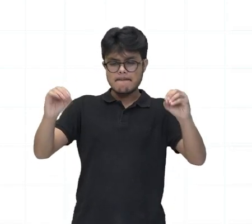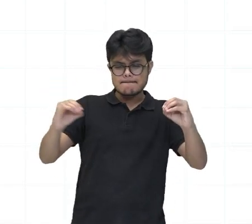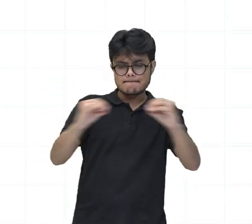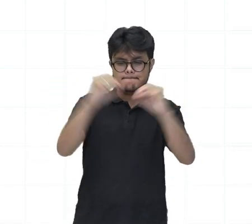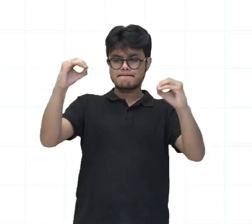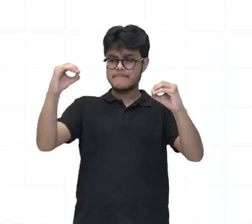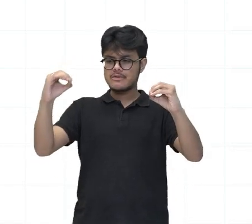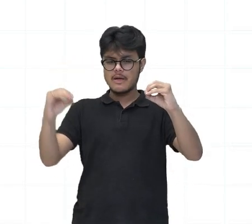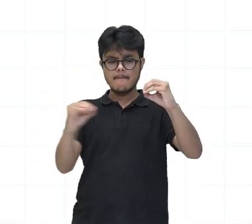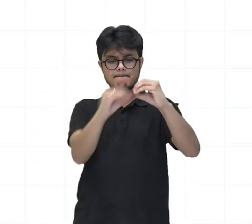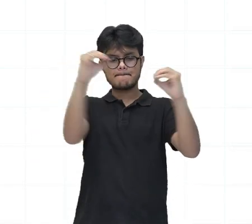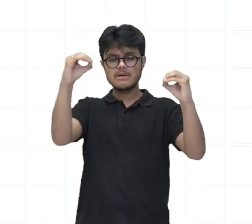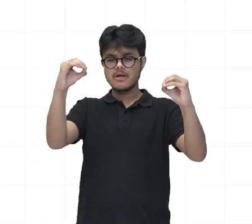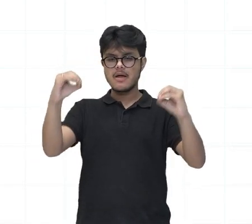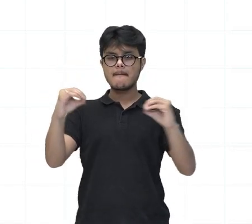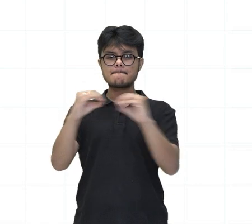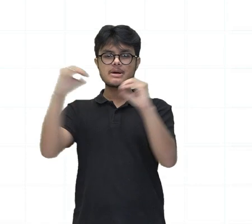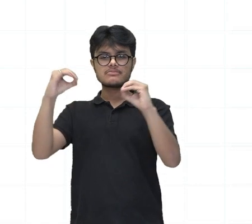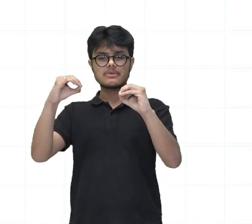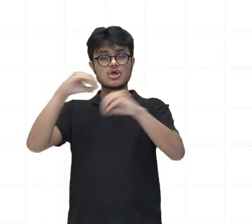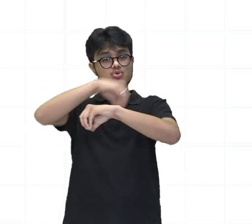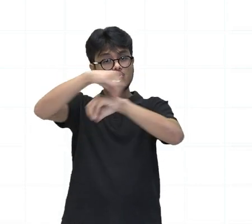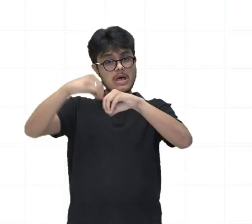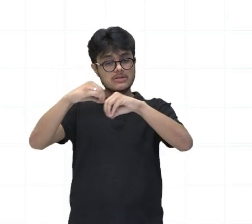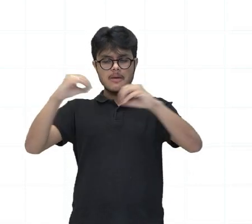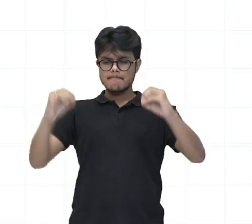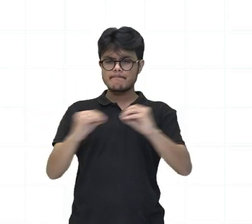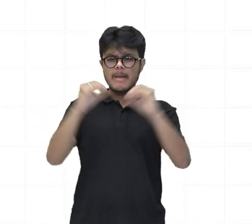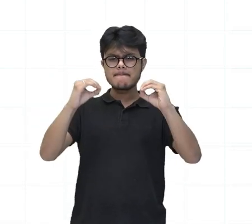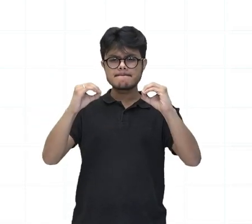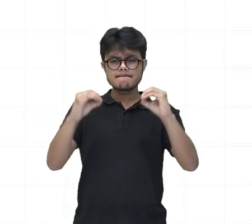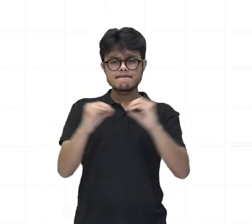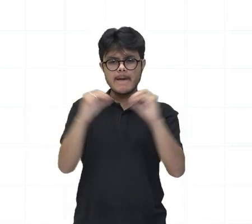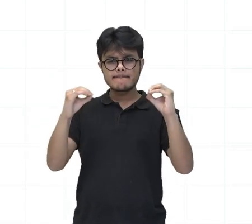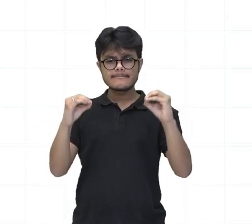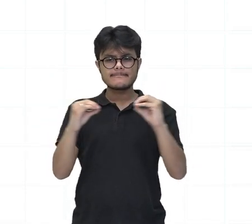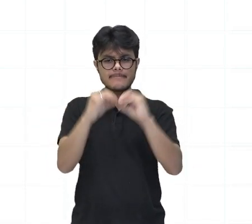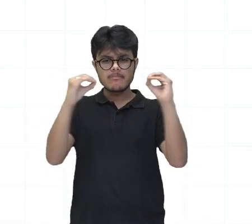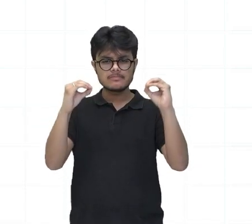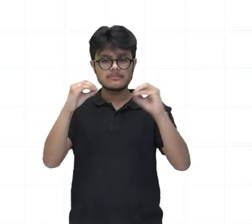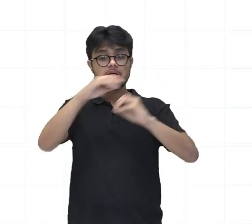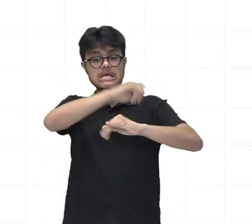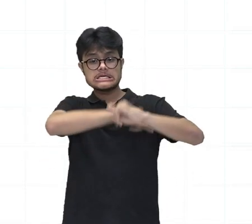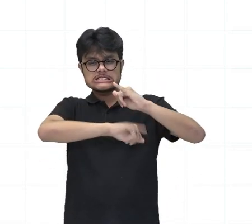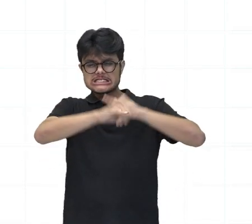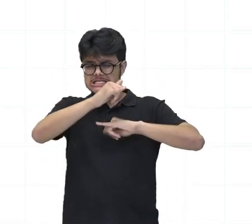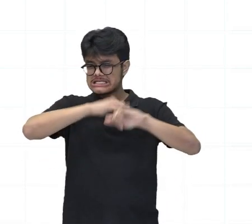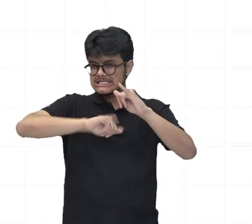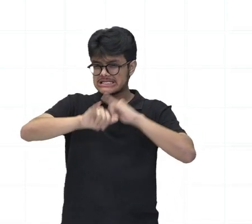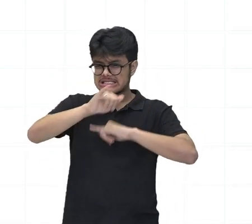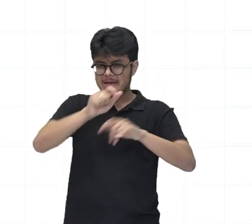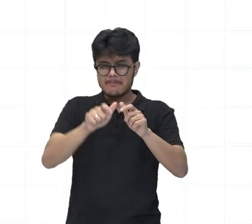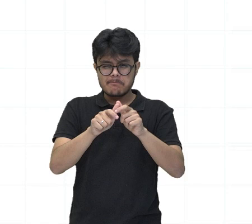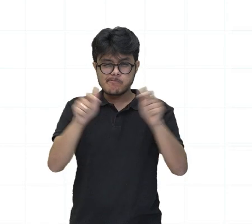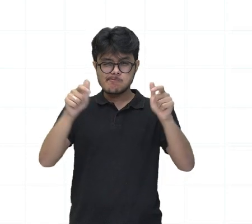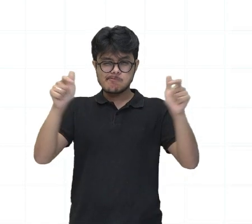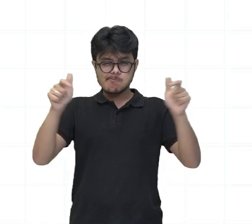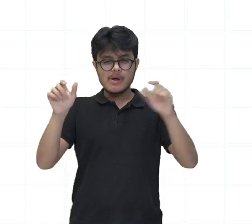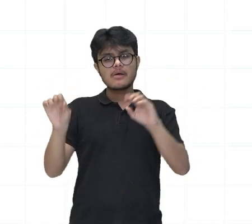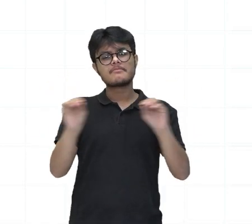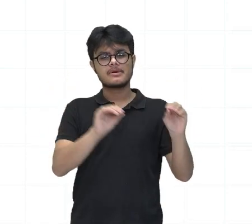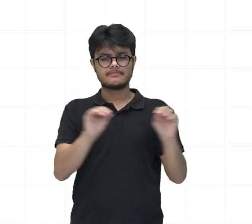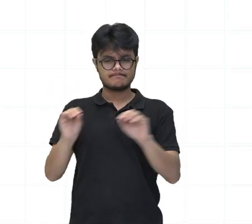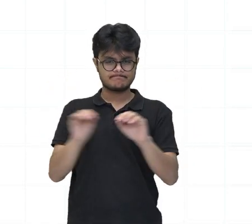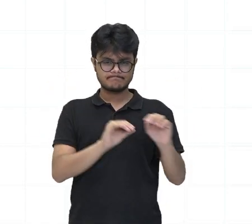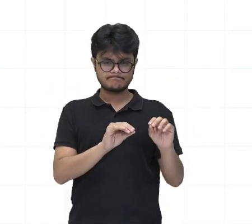as partículas vizinhas a elas. Esses choques fazem com que a energia seja transferida